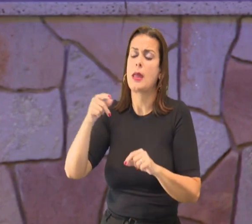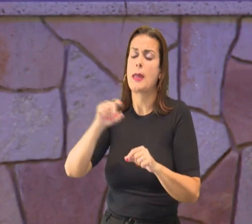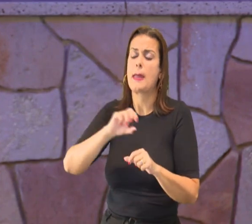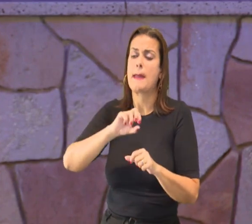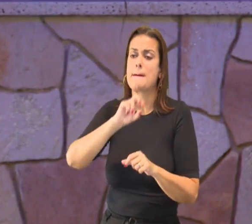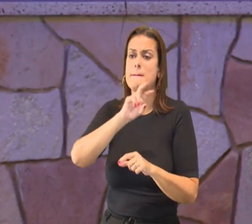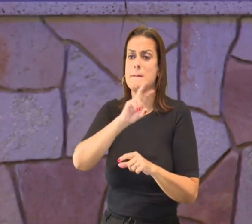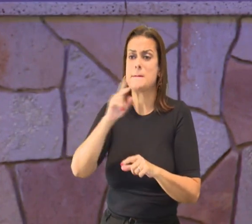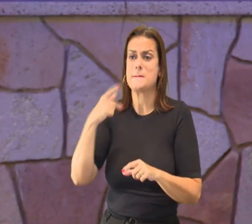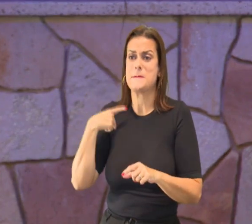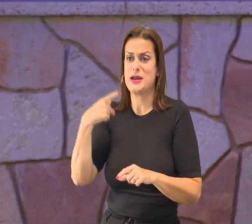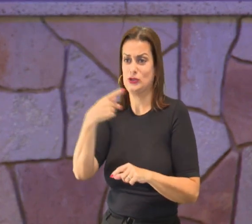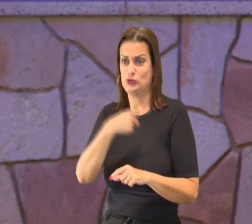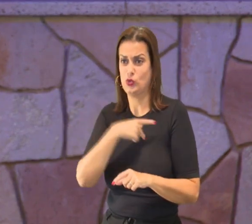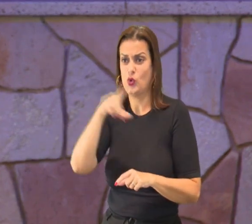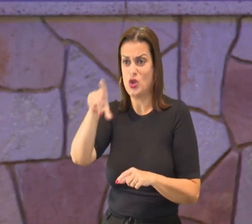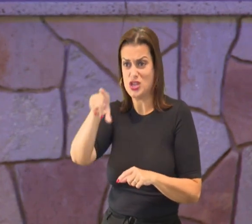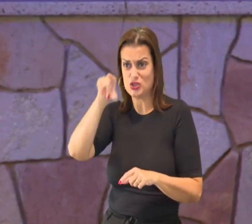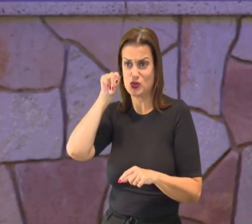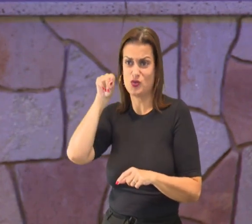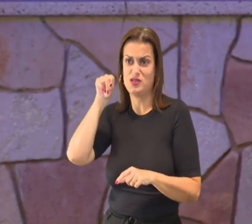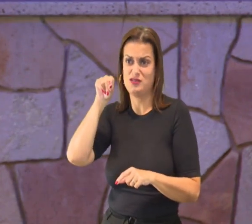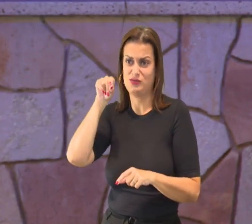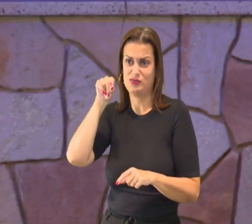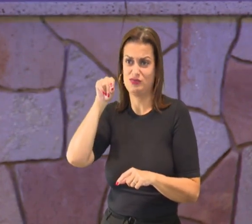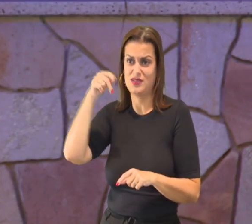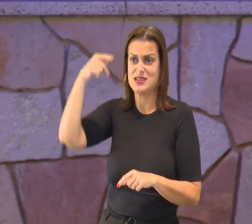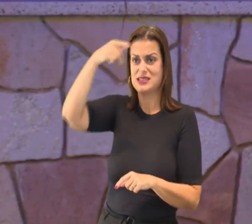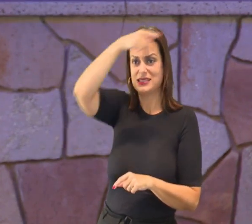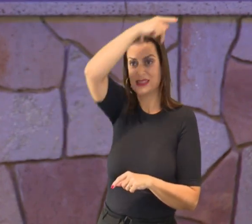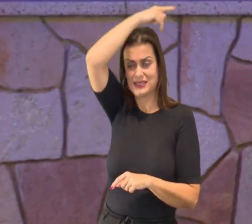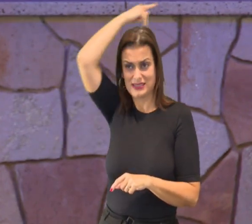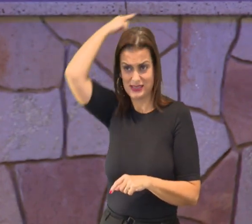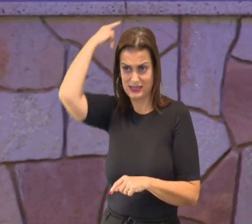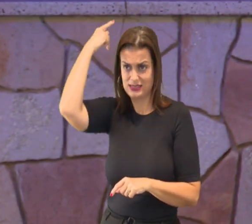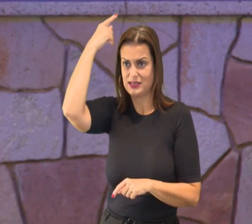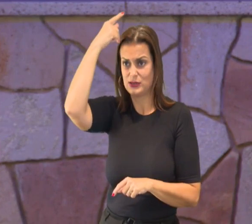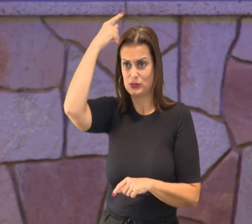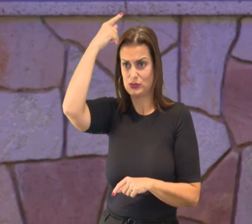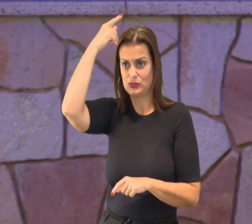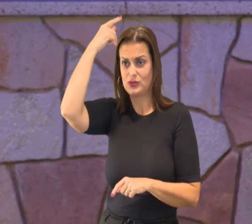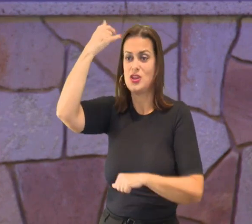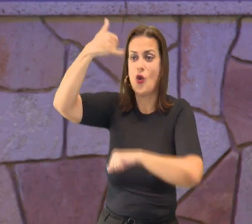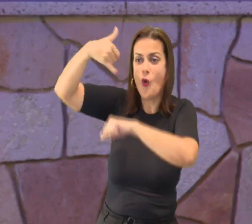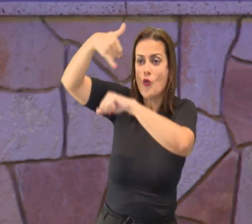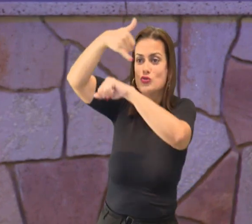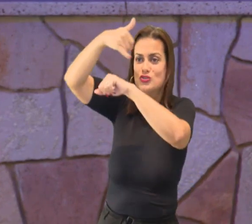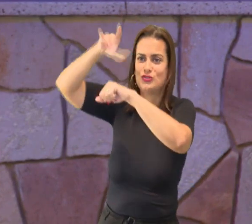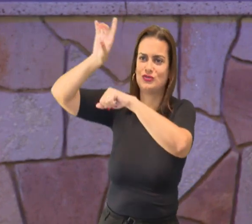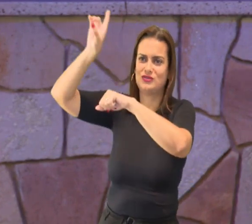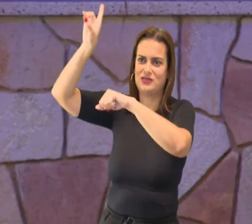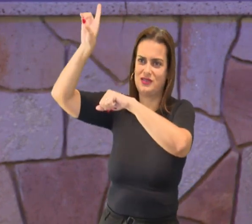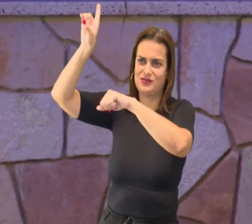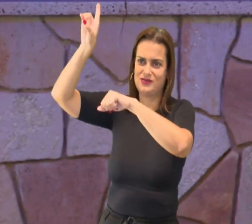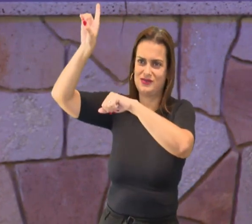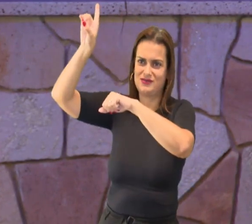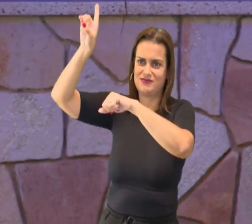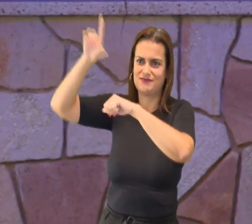sacerdote, o escolhido, santo e ungido de Deus.